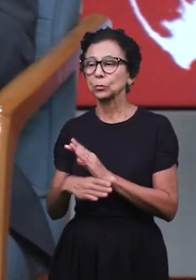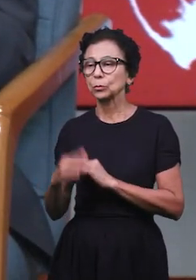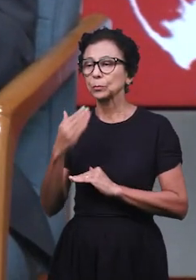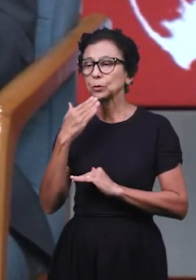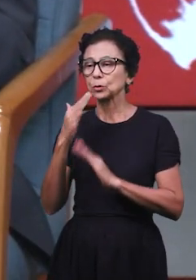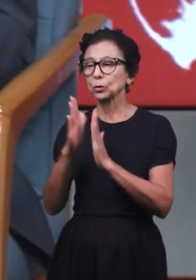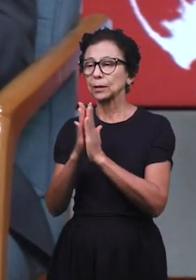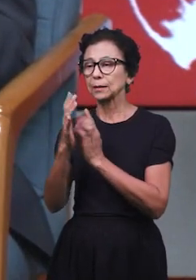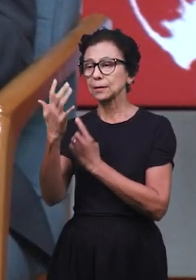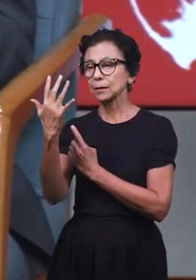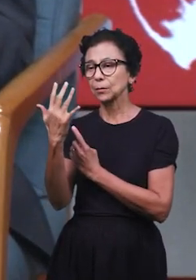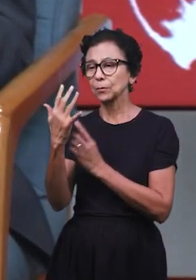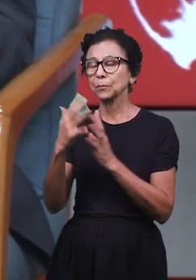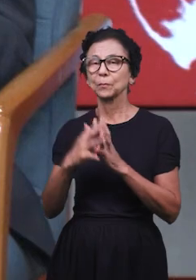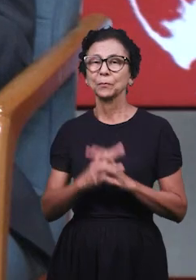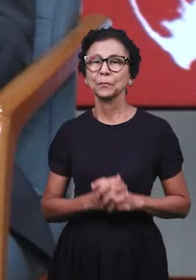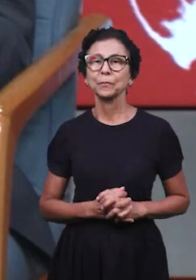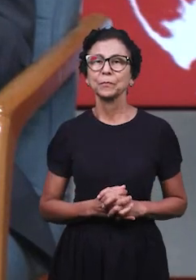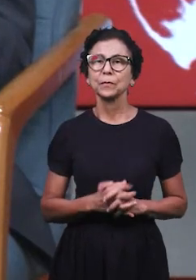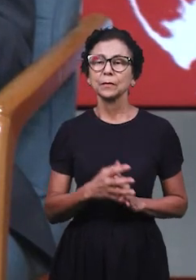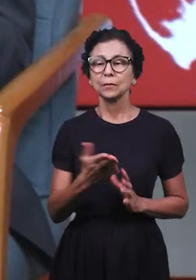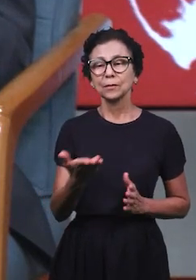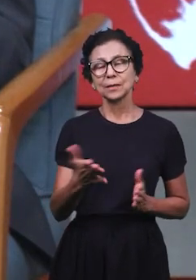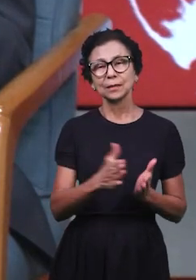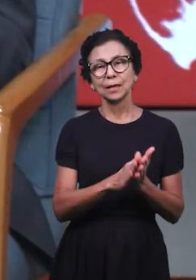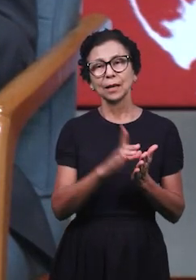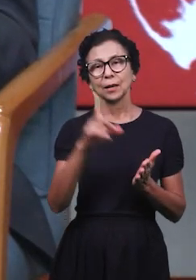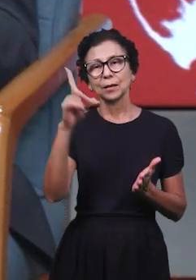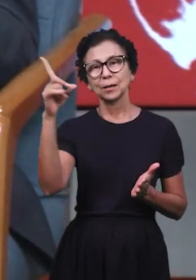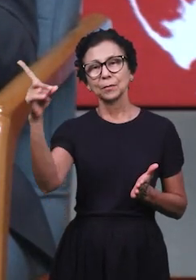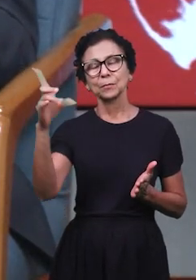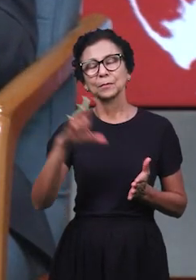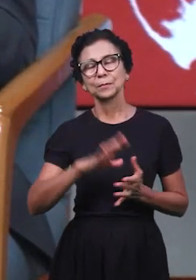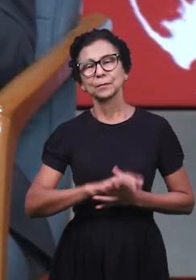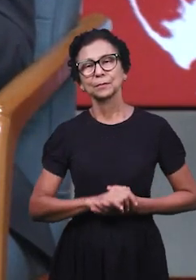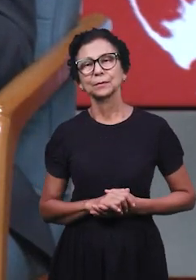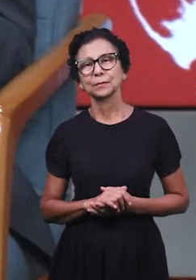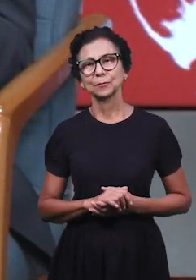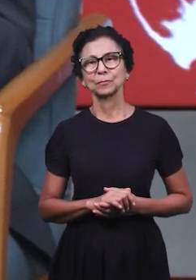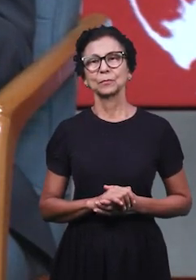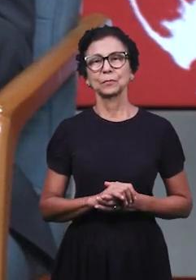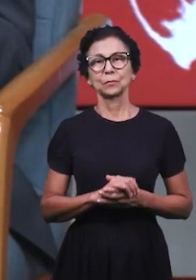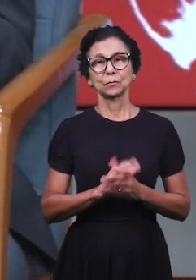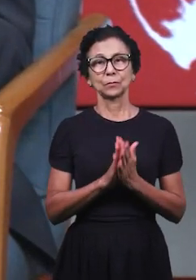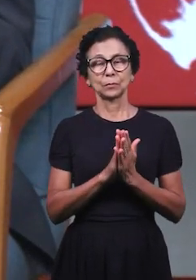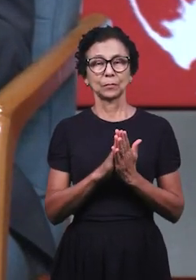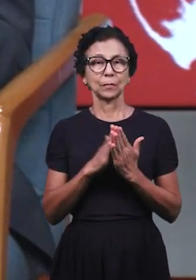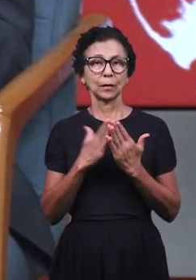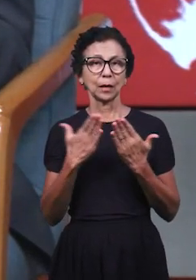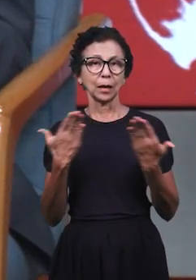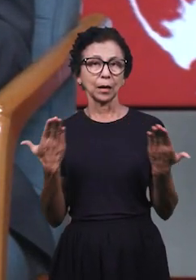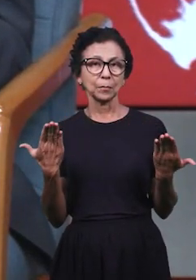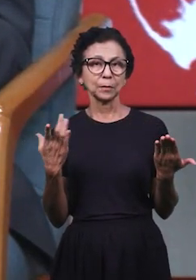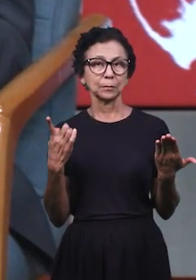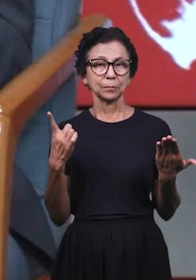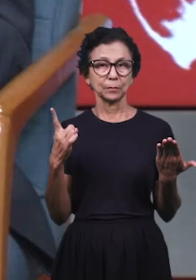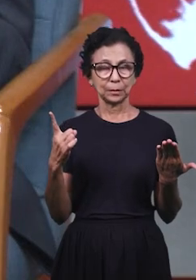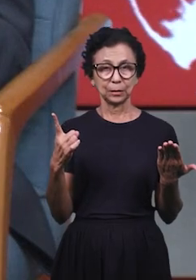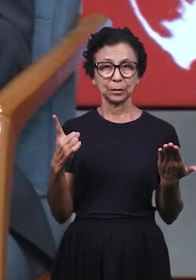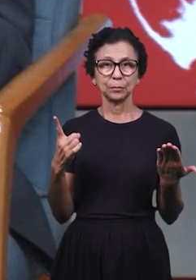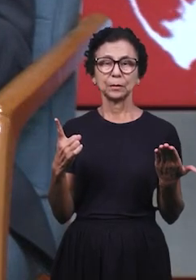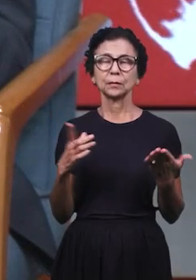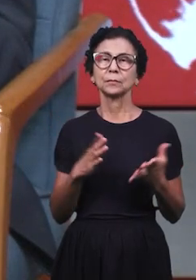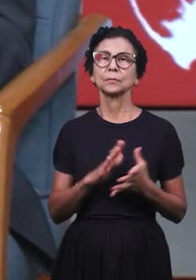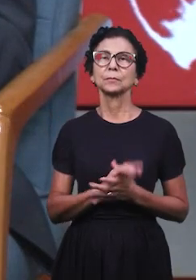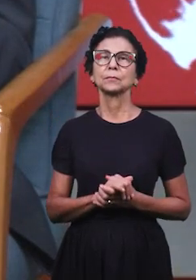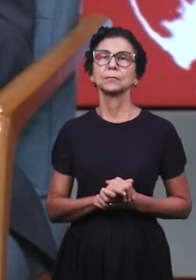você e você tem à sua mão a palavra e quando você abre a palavra, a ordem da